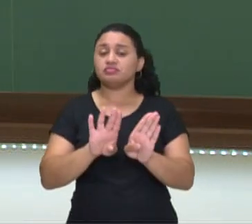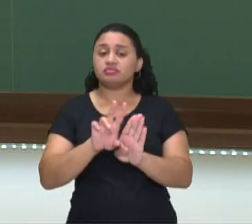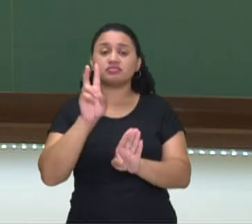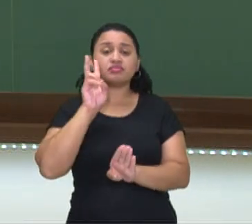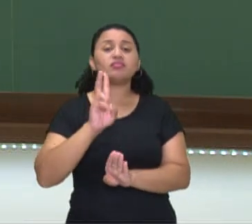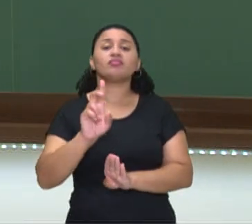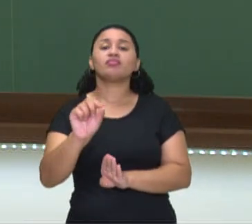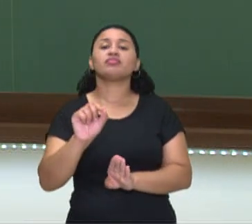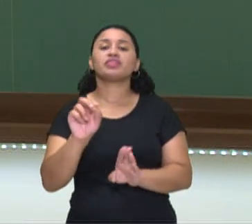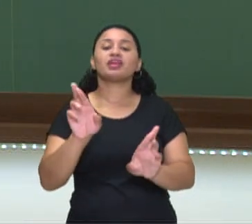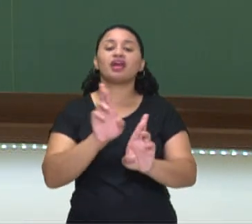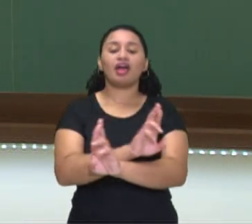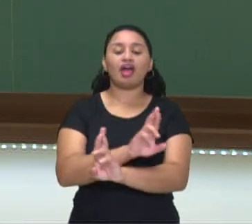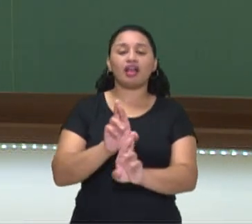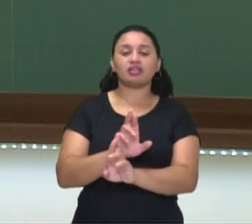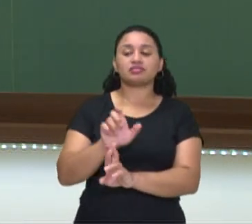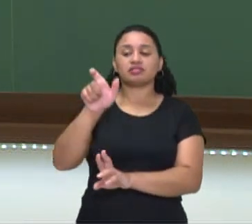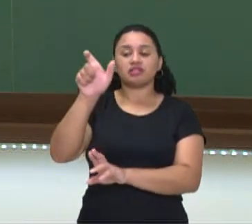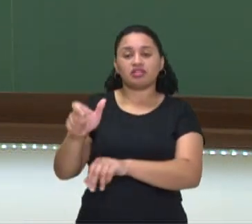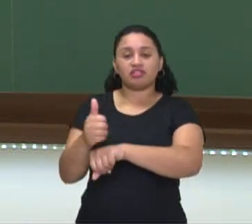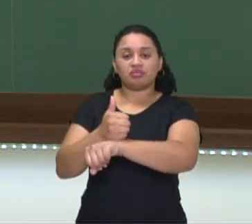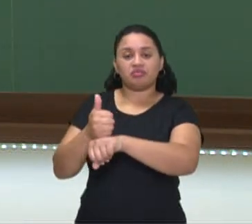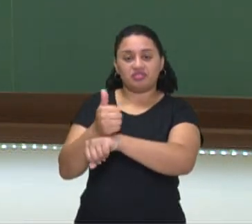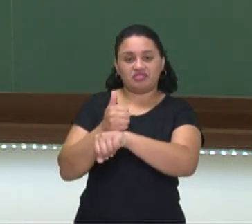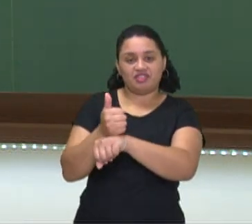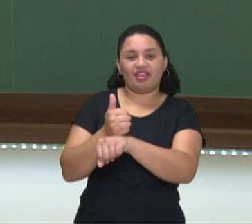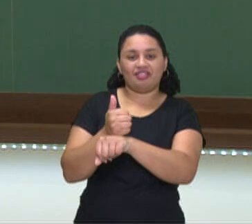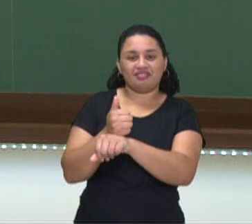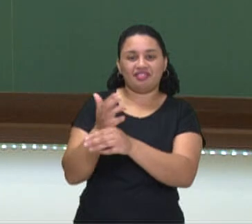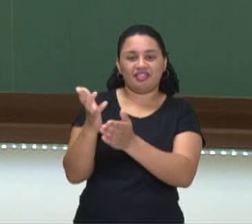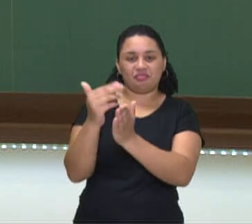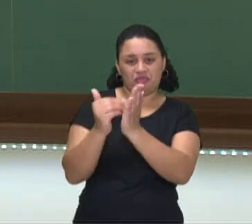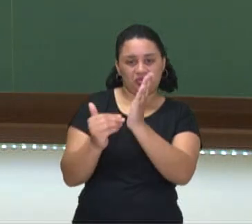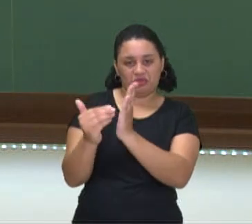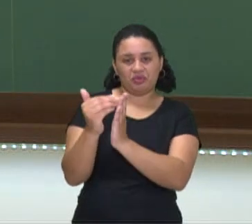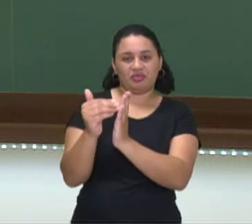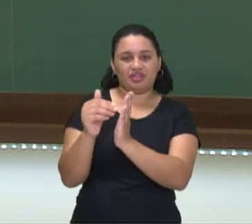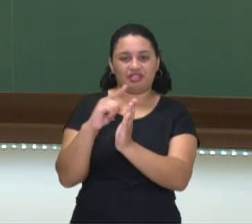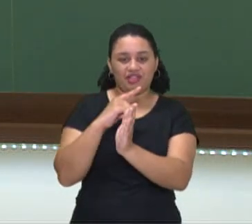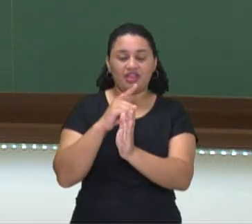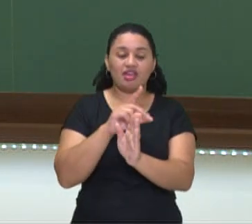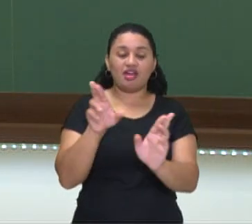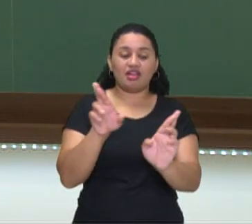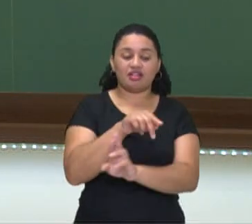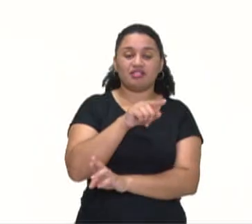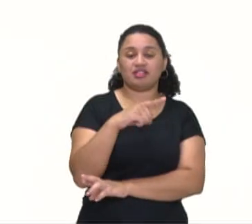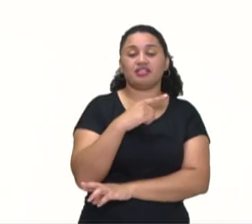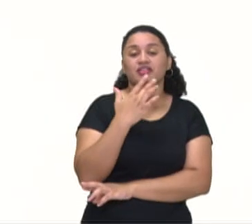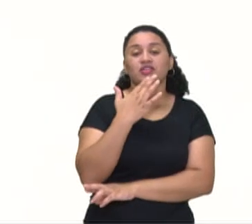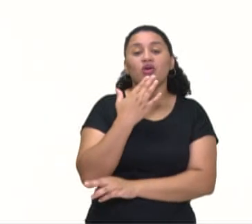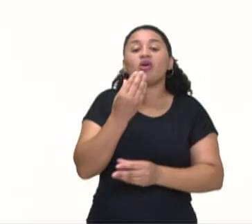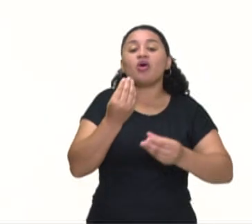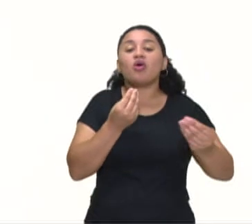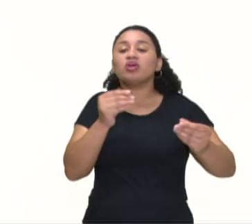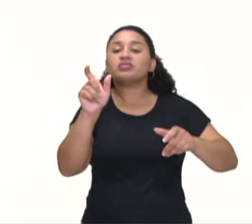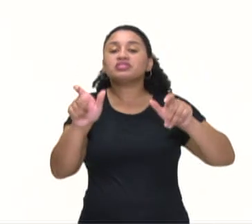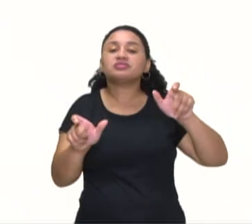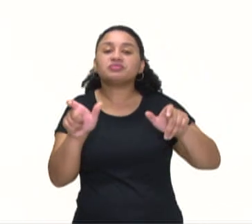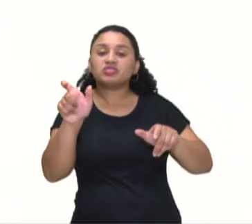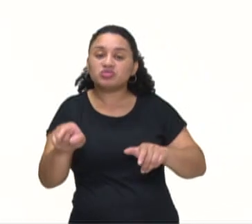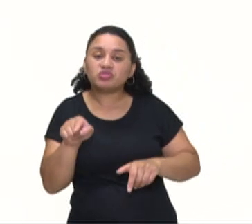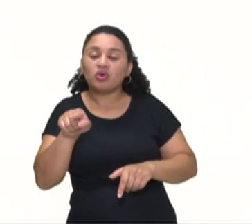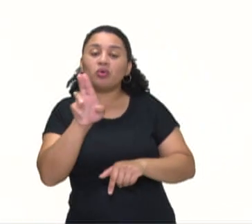a relação do artista com a cor, como ele utiliza essas cores e a